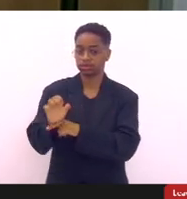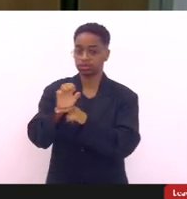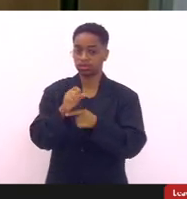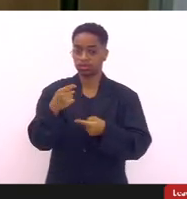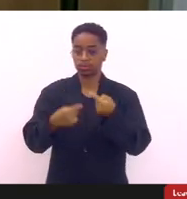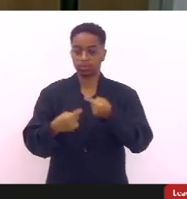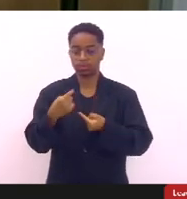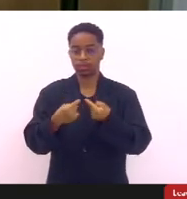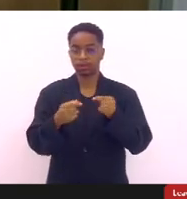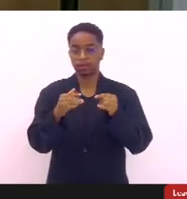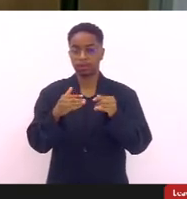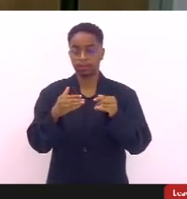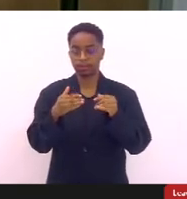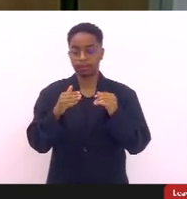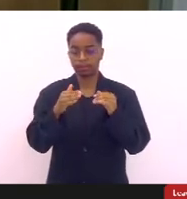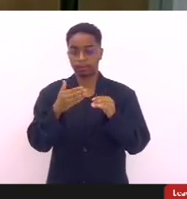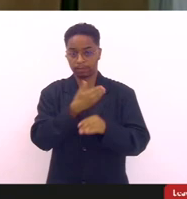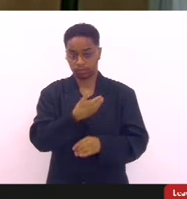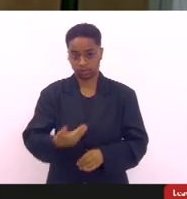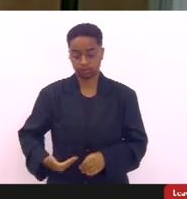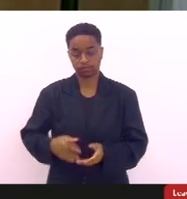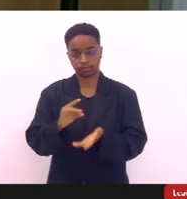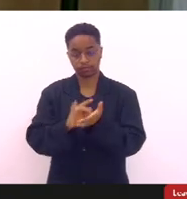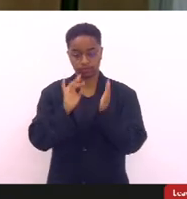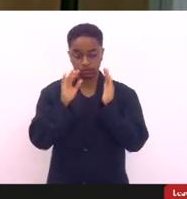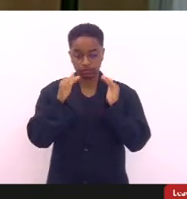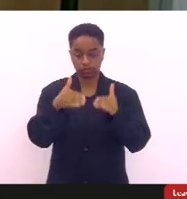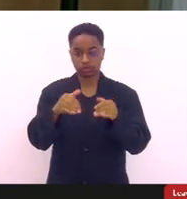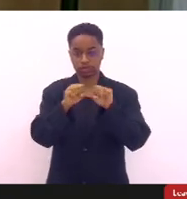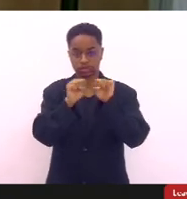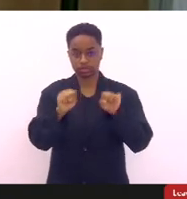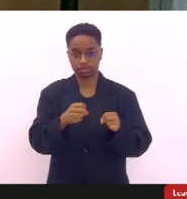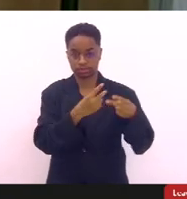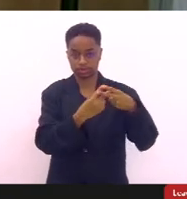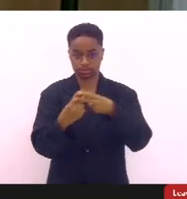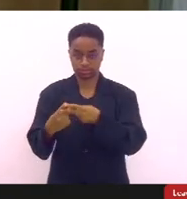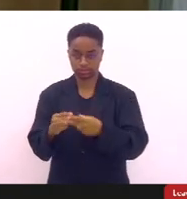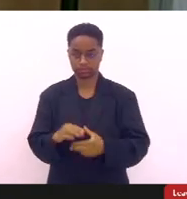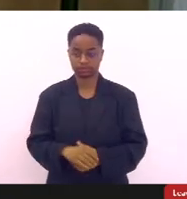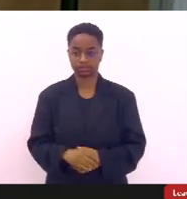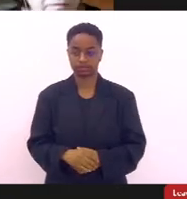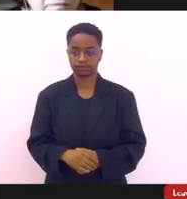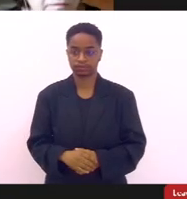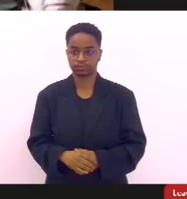públicas voltadas realmente para o sistema prisional, e conte com o nosso mandato.